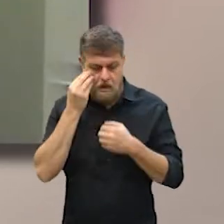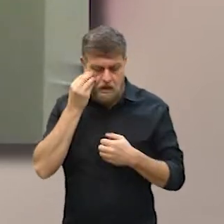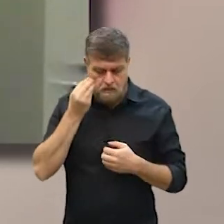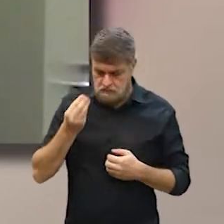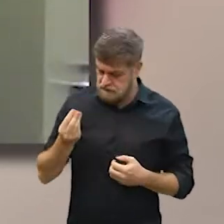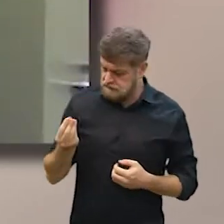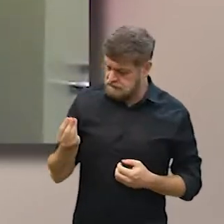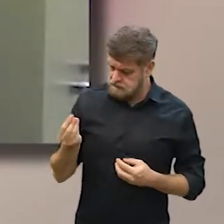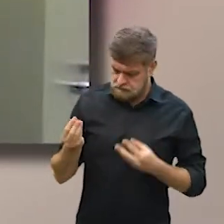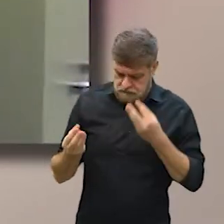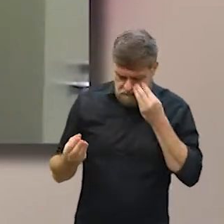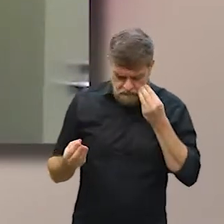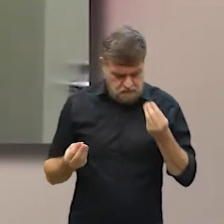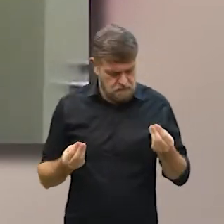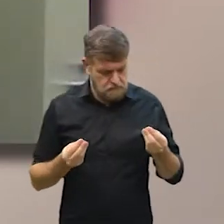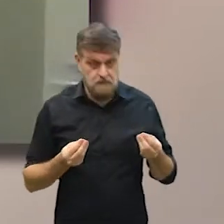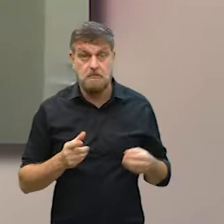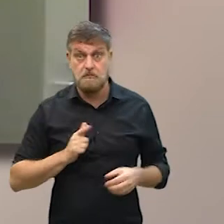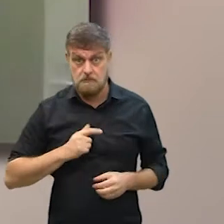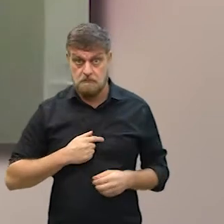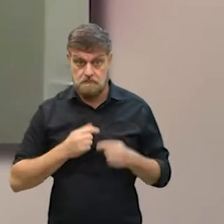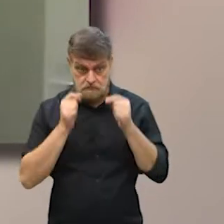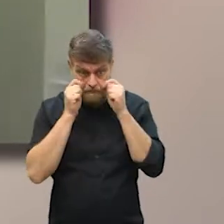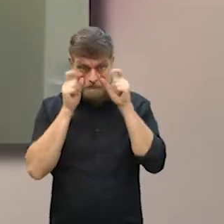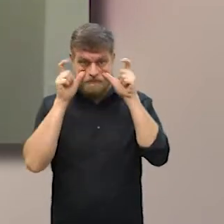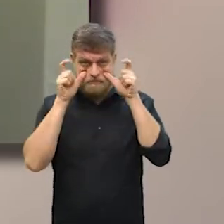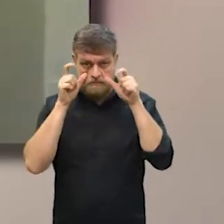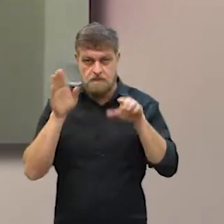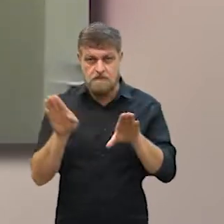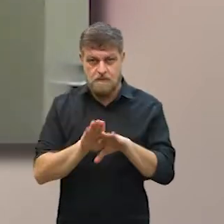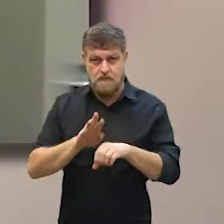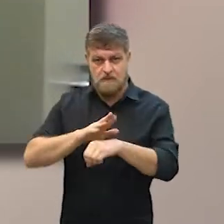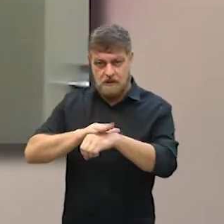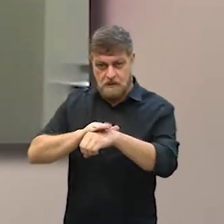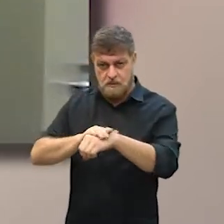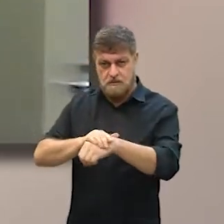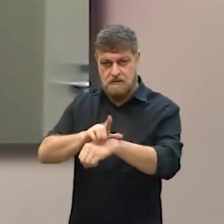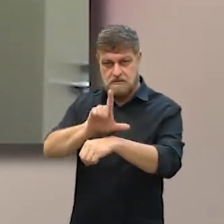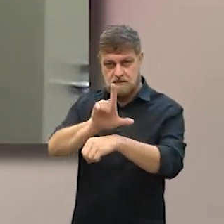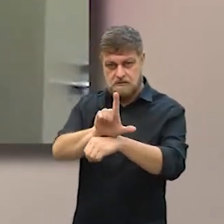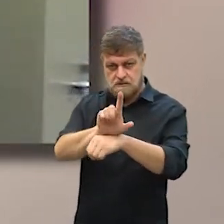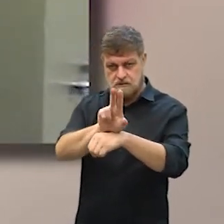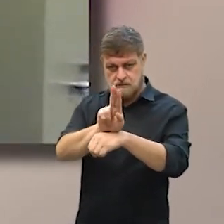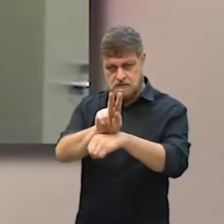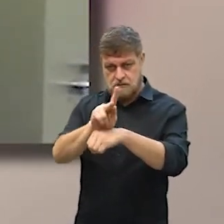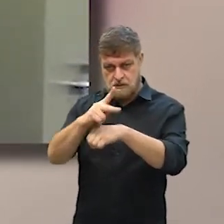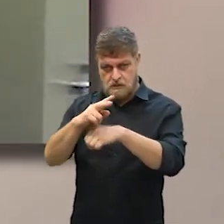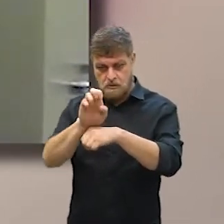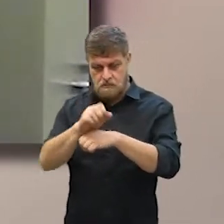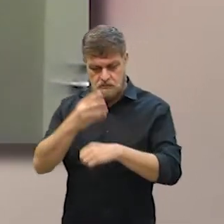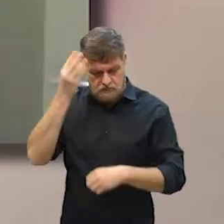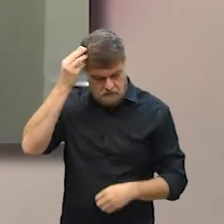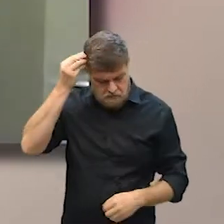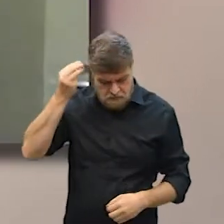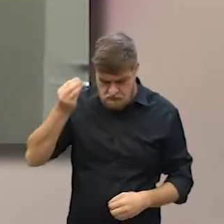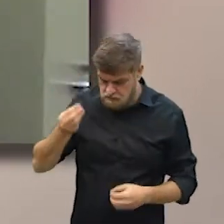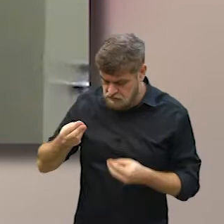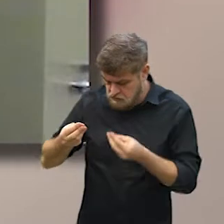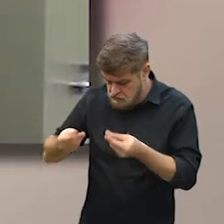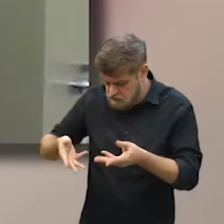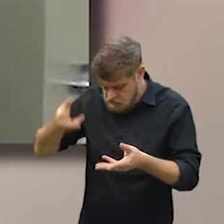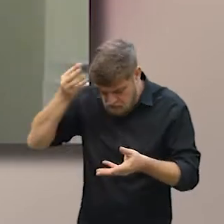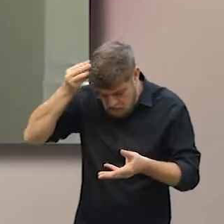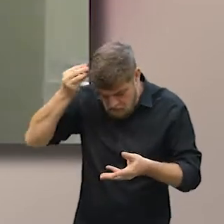leson e a missão coisa que chama bastante atenção por lúpus eritematoso sistêmico a queda de